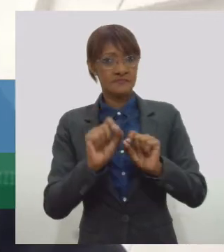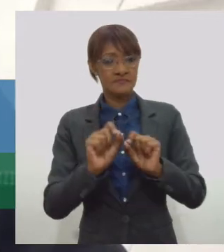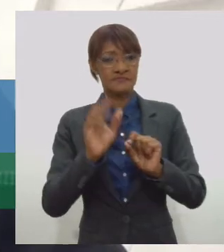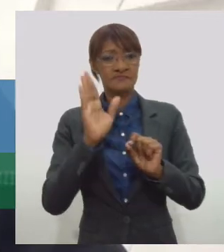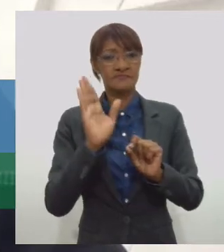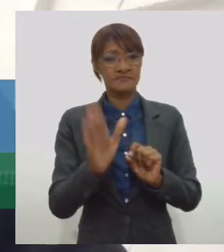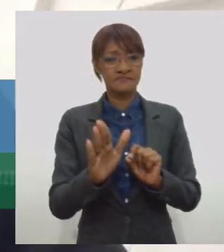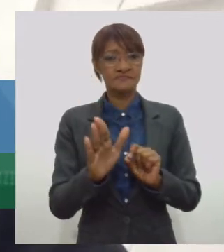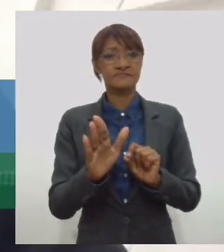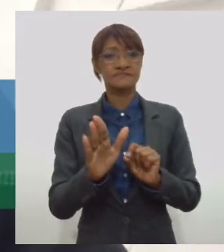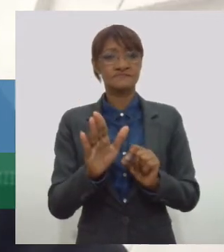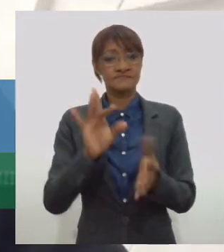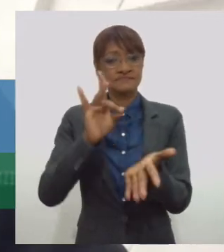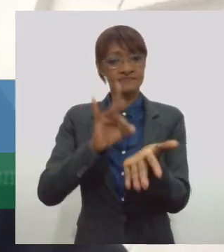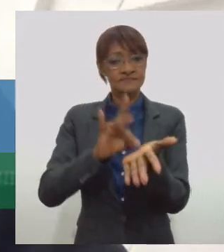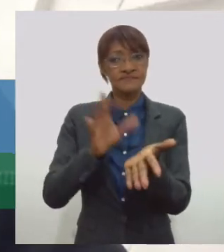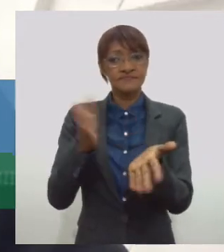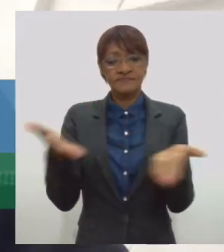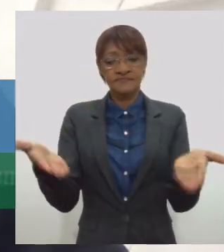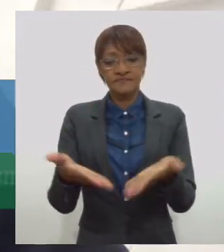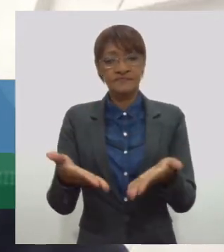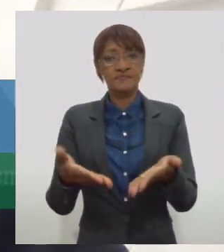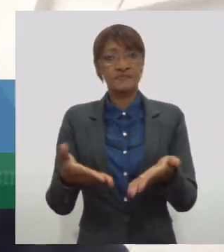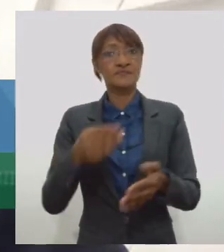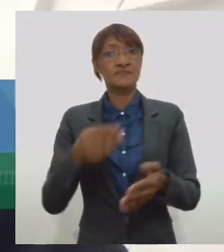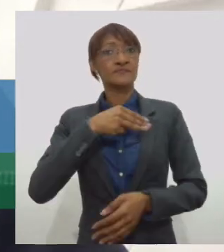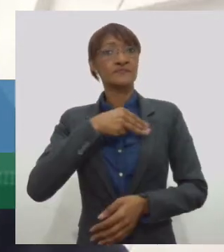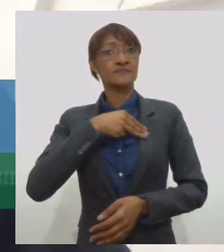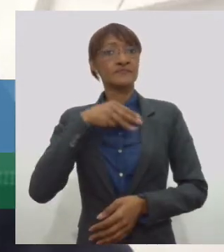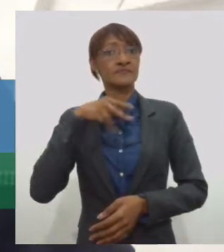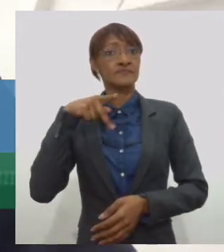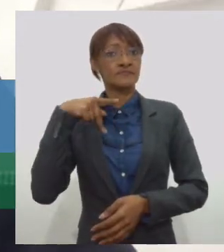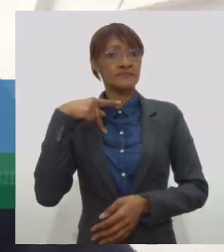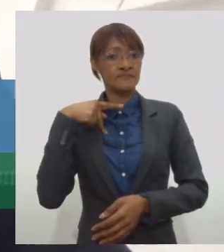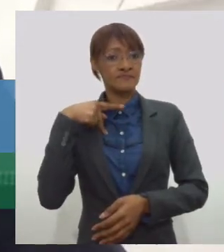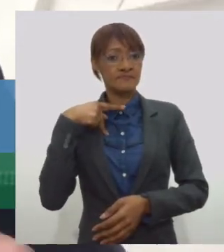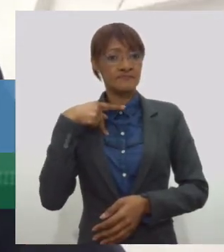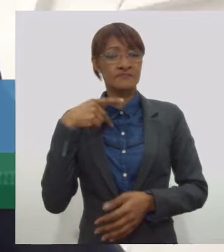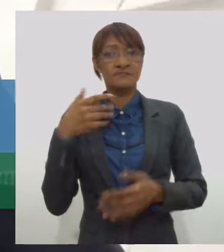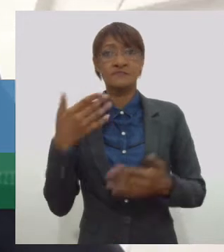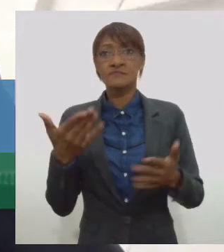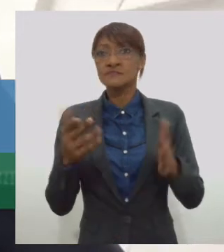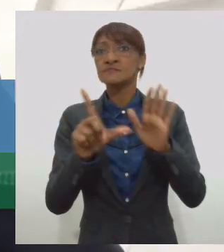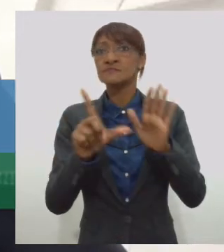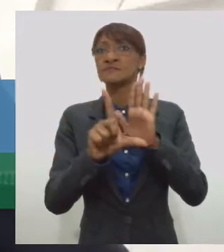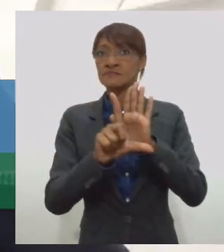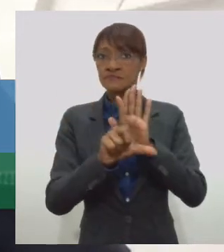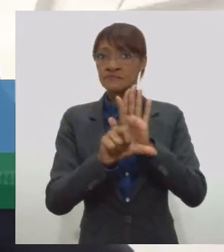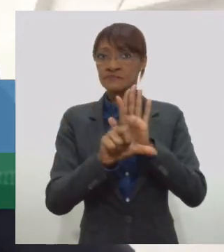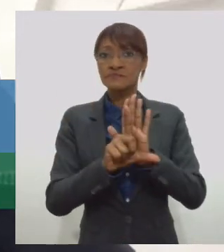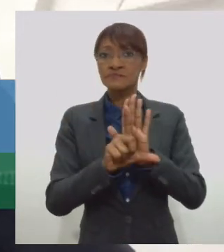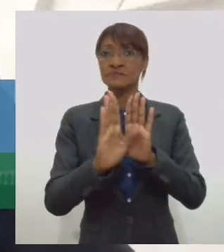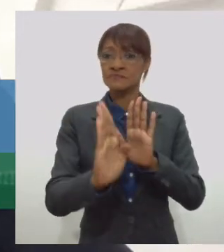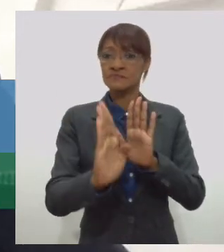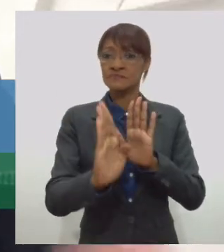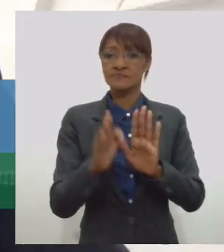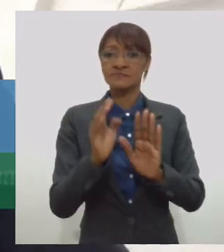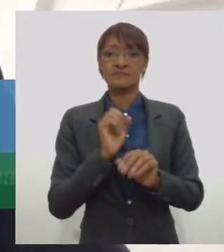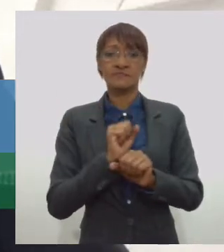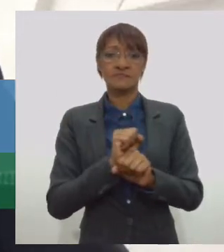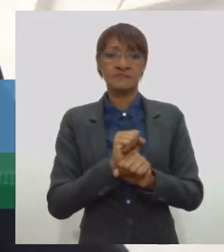pensamento dominante no âmbito do Ministério Público, essa lei estava em plena atividade, em plena